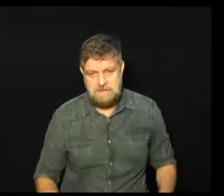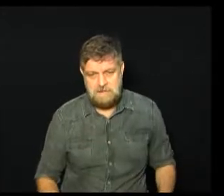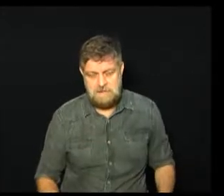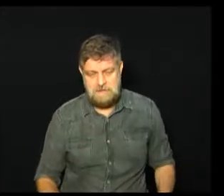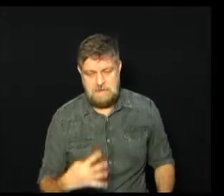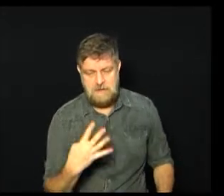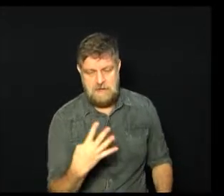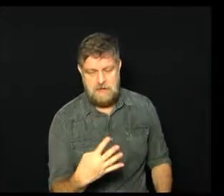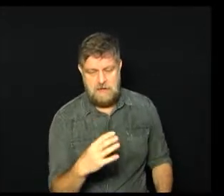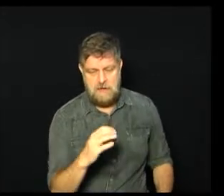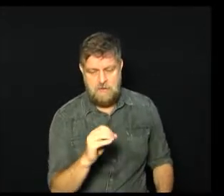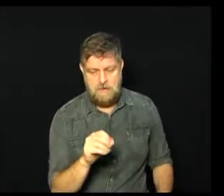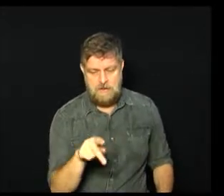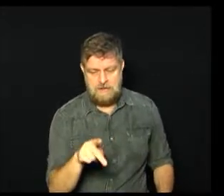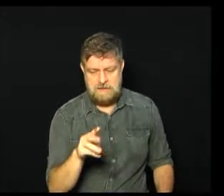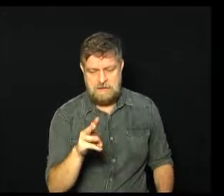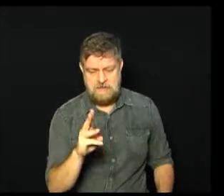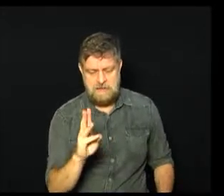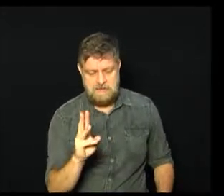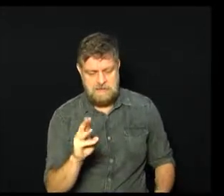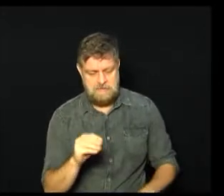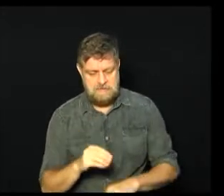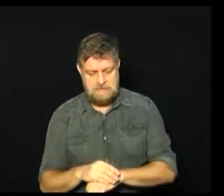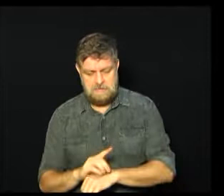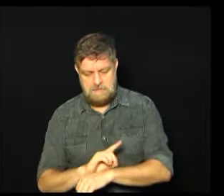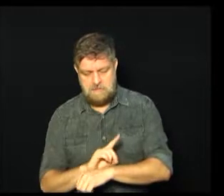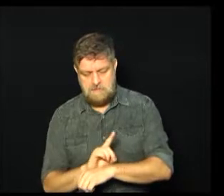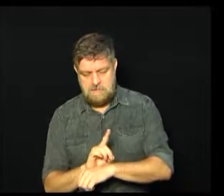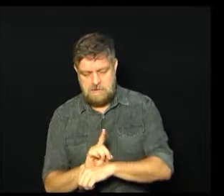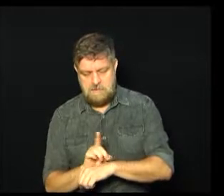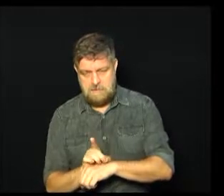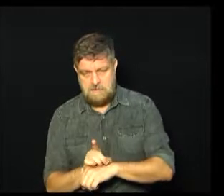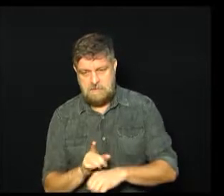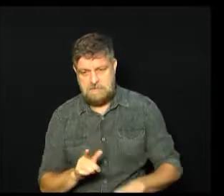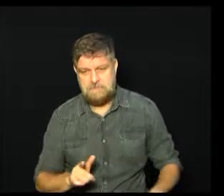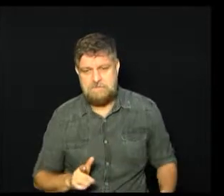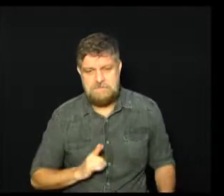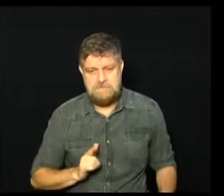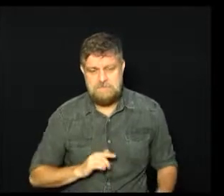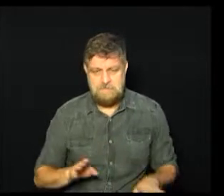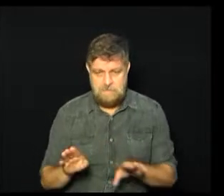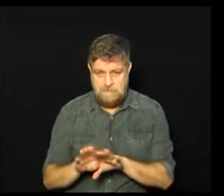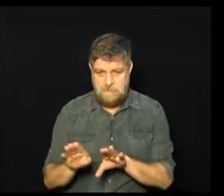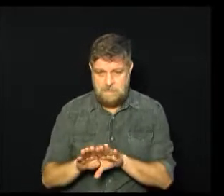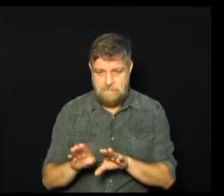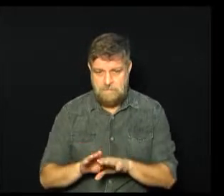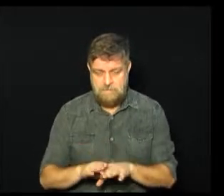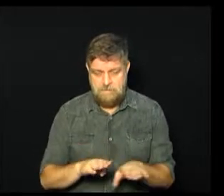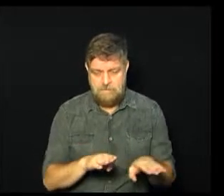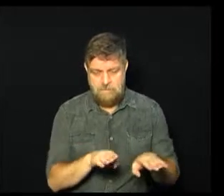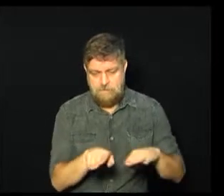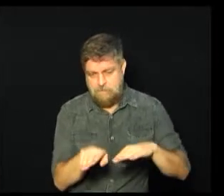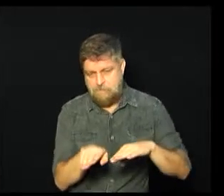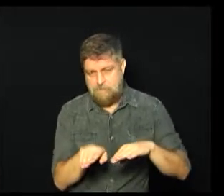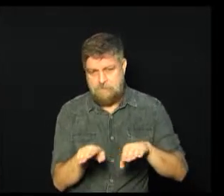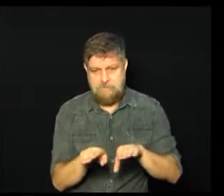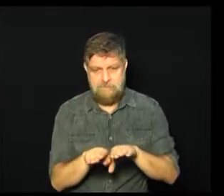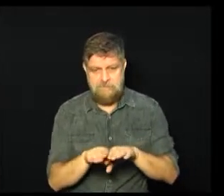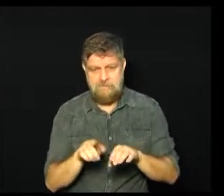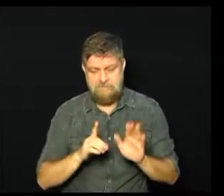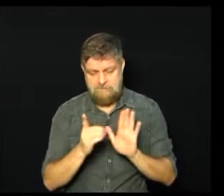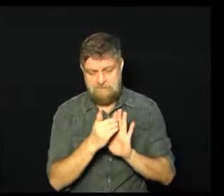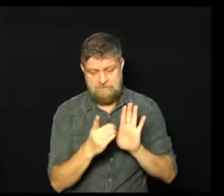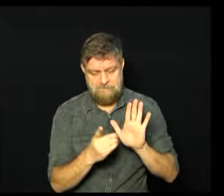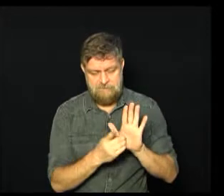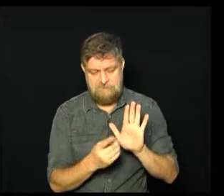km por hora e uma inclinação de até 8,3%. Como também a inclinação é válida no decreto de